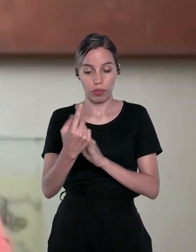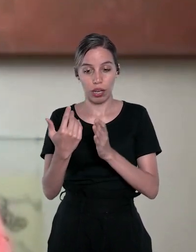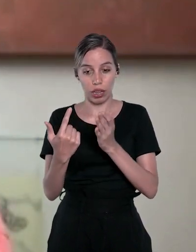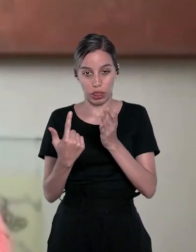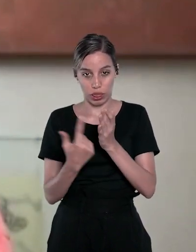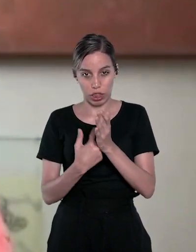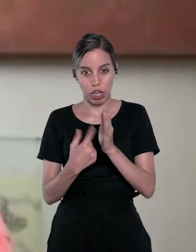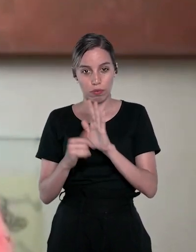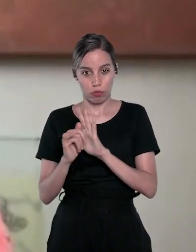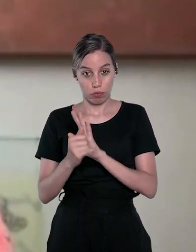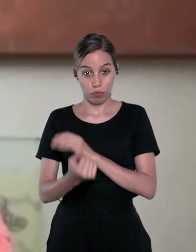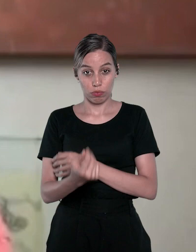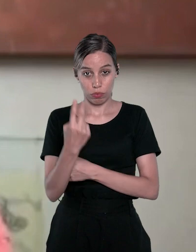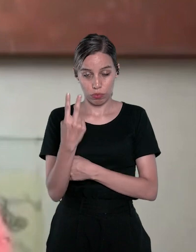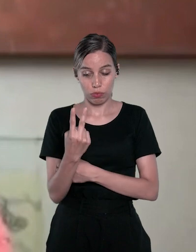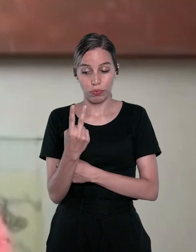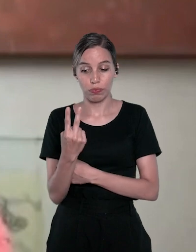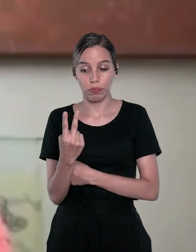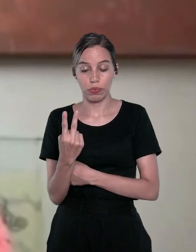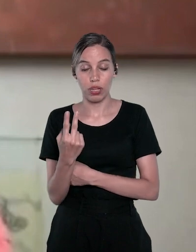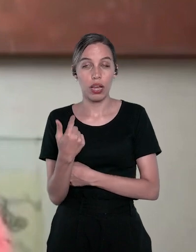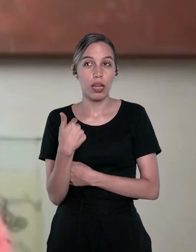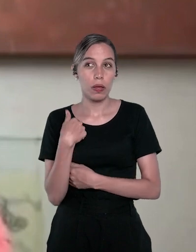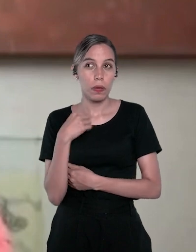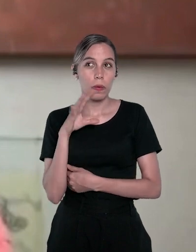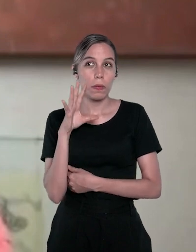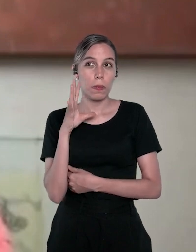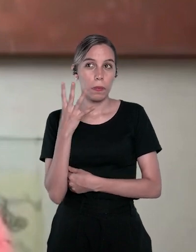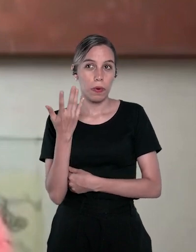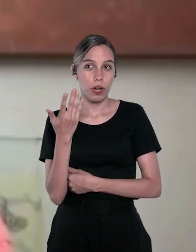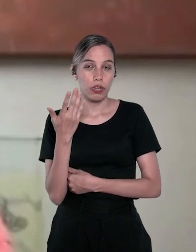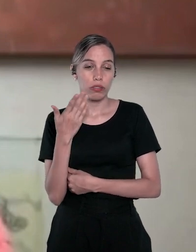seriam a minha